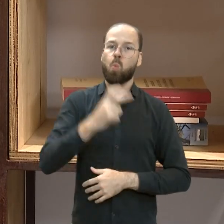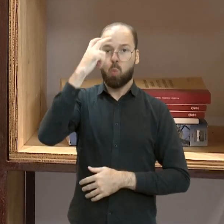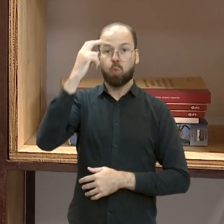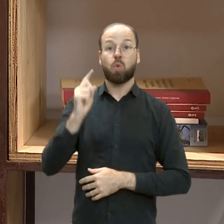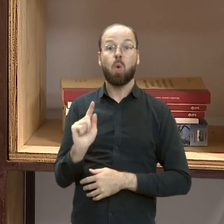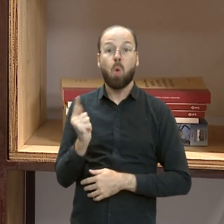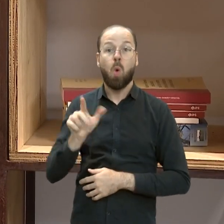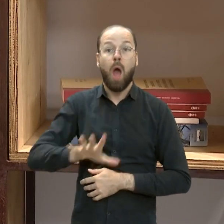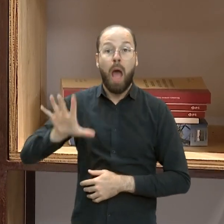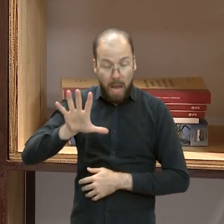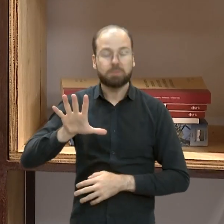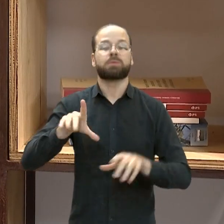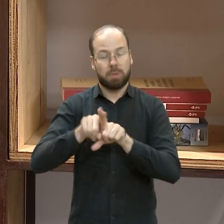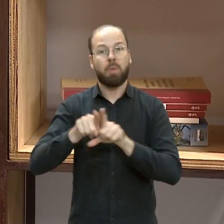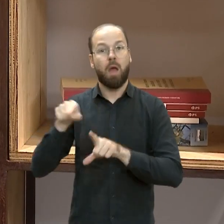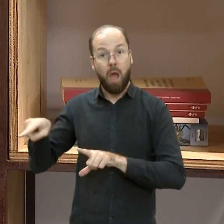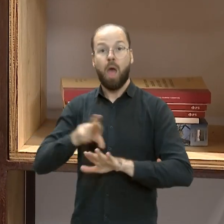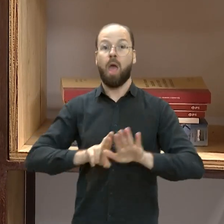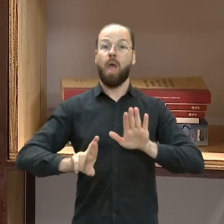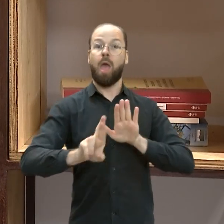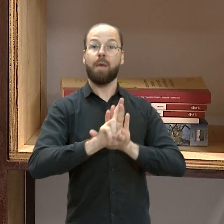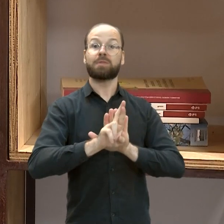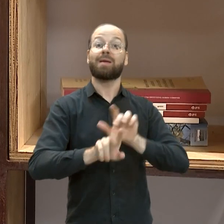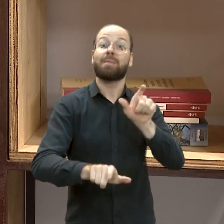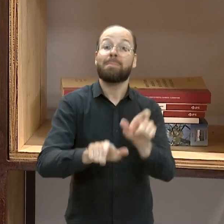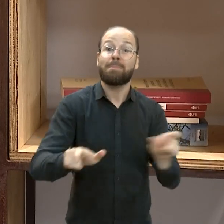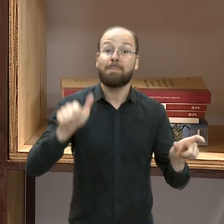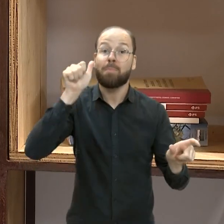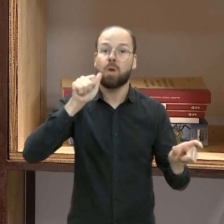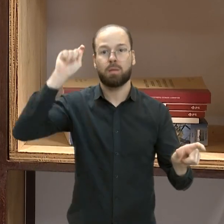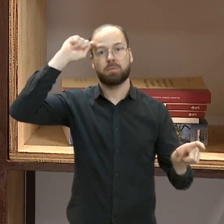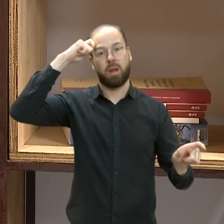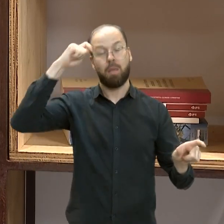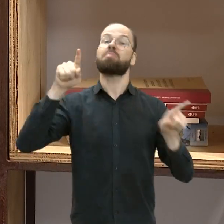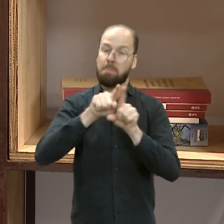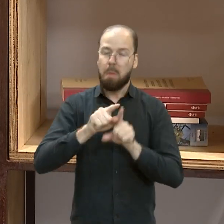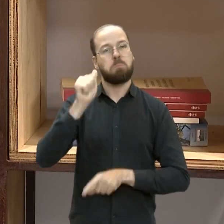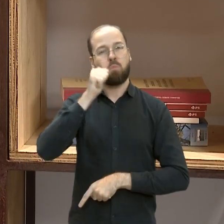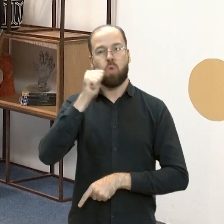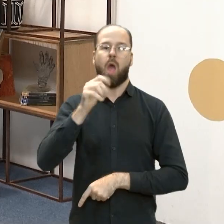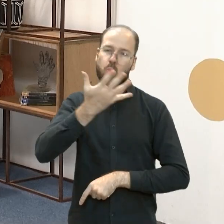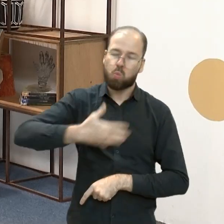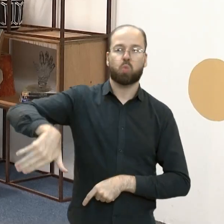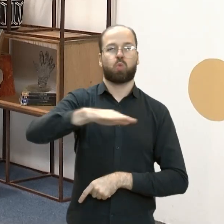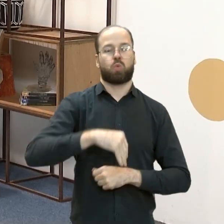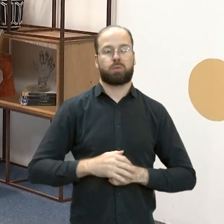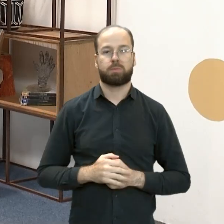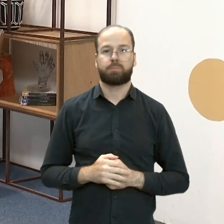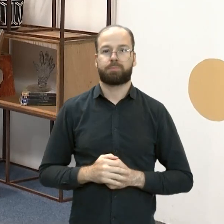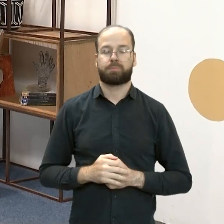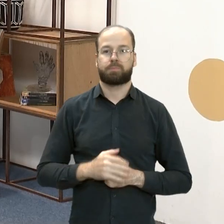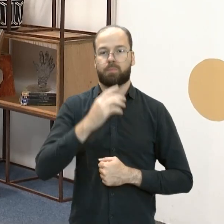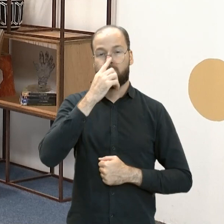mas enquanto representatividade para mulheres negras e as mulheres como um todo. Eduarda, só para a gente ter uma ideia, em